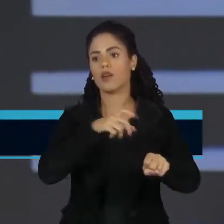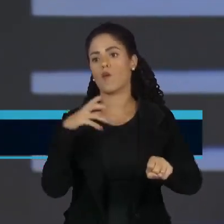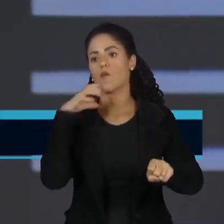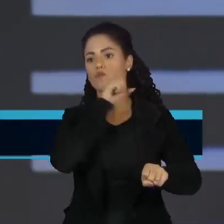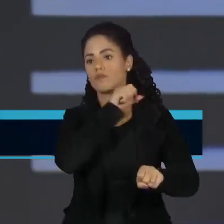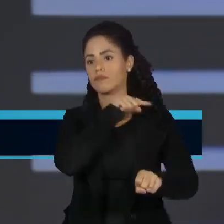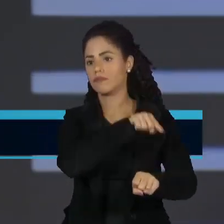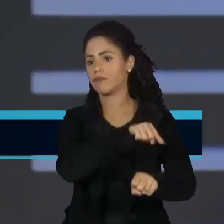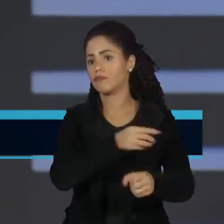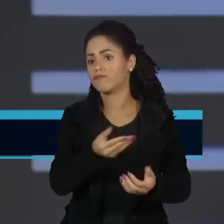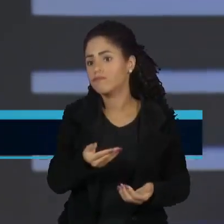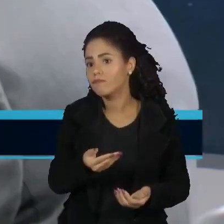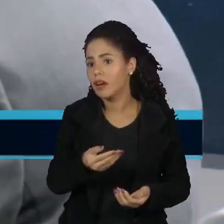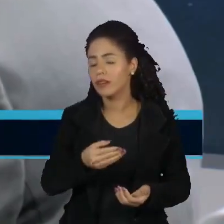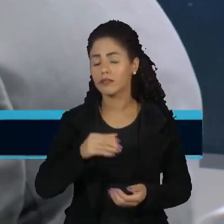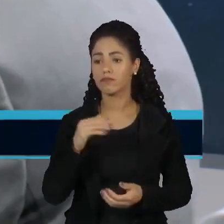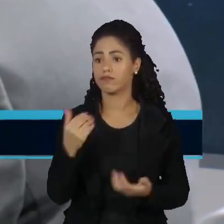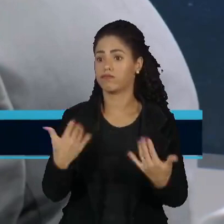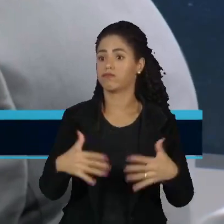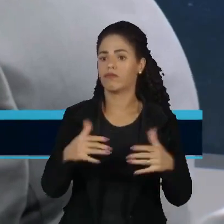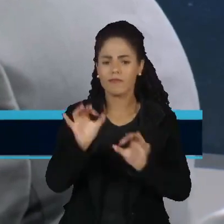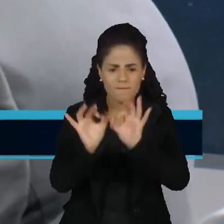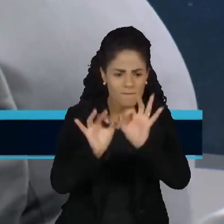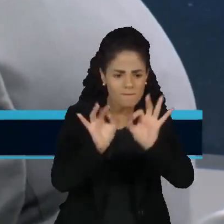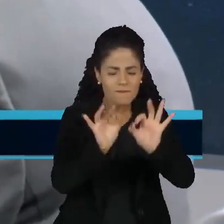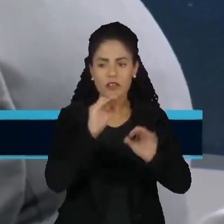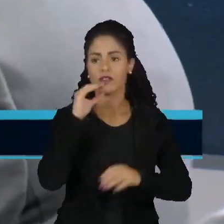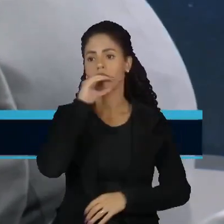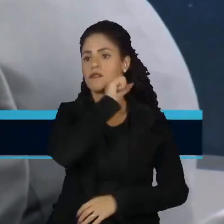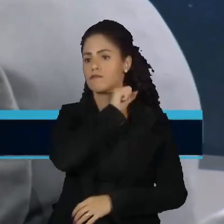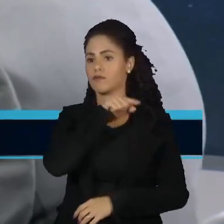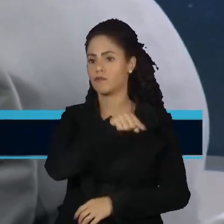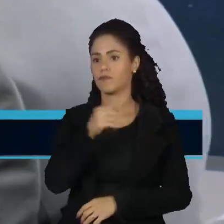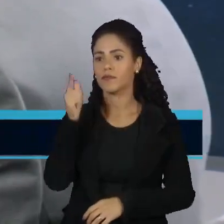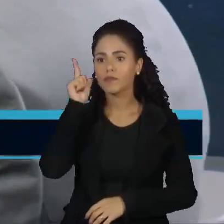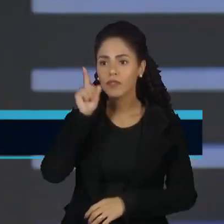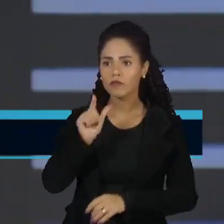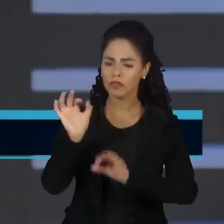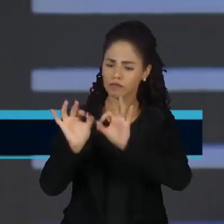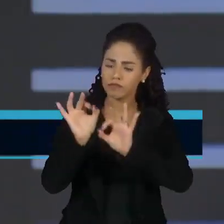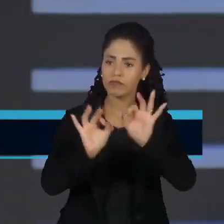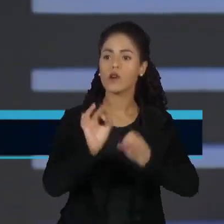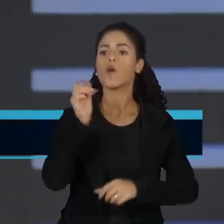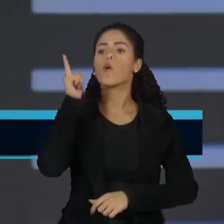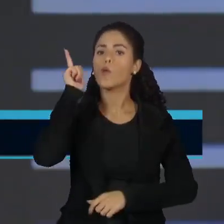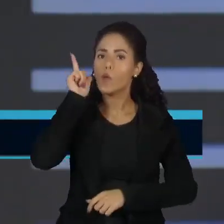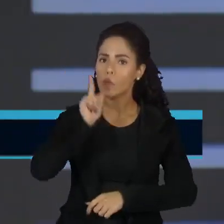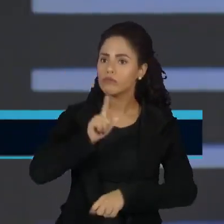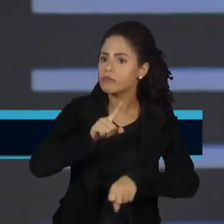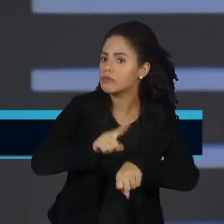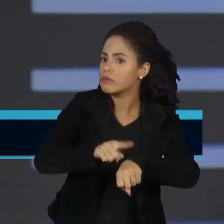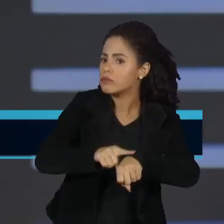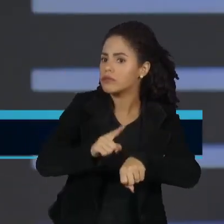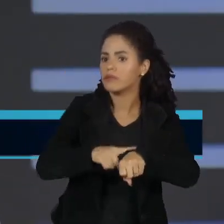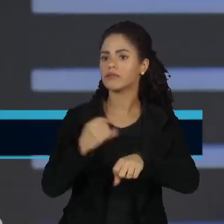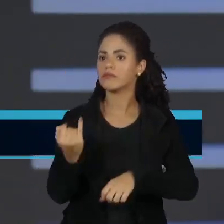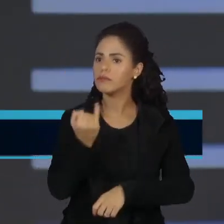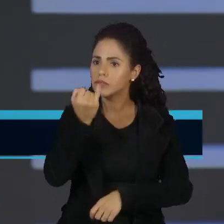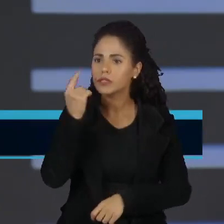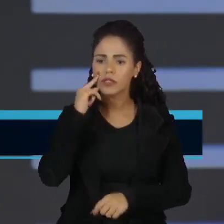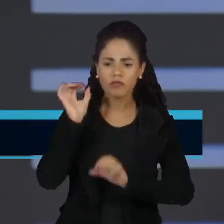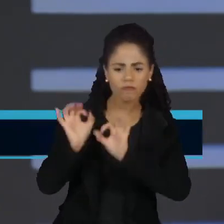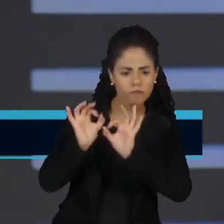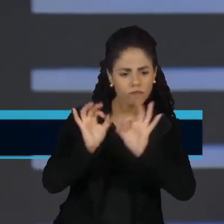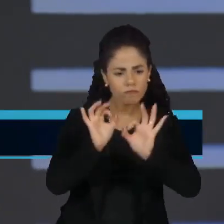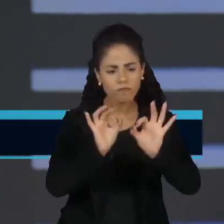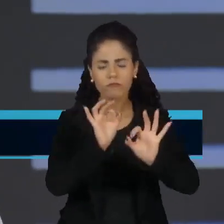Ministério da Justiça, porque foi muito bem estruturada, muito bem feita. Conseguiram um tento importantíssimo, desmobilizaram